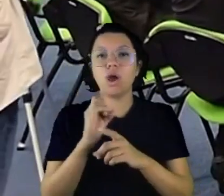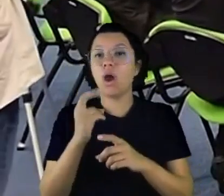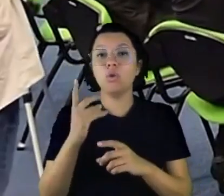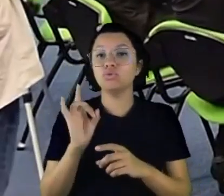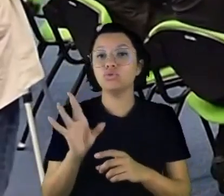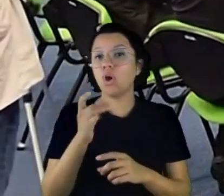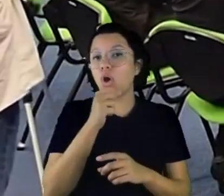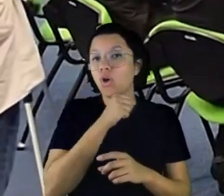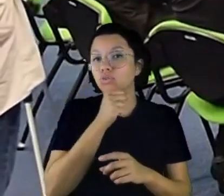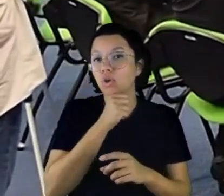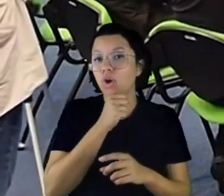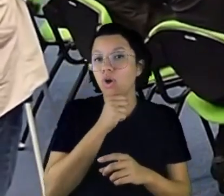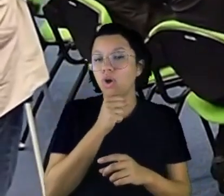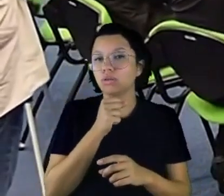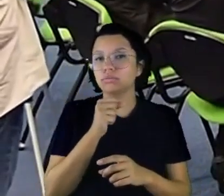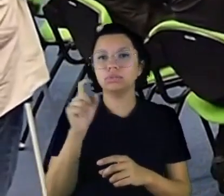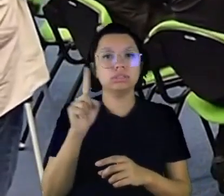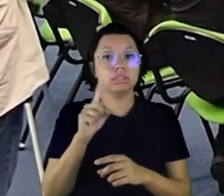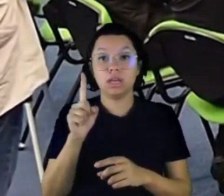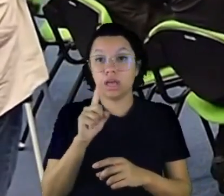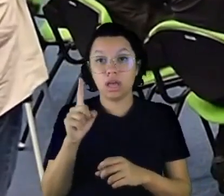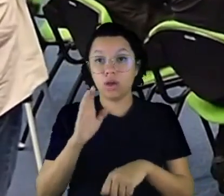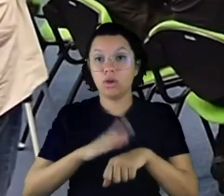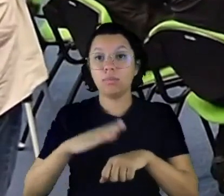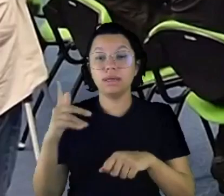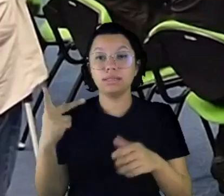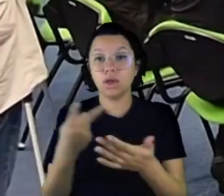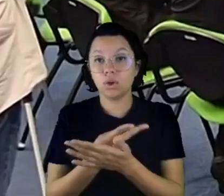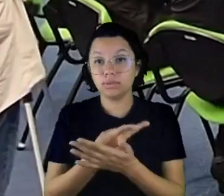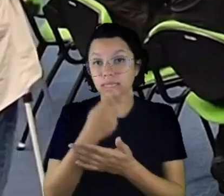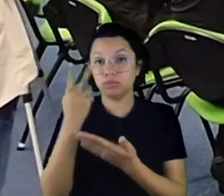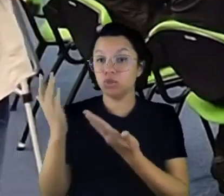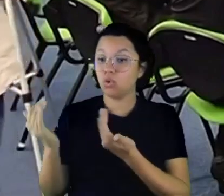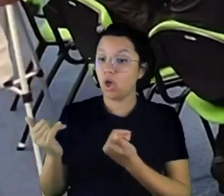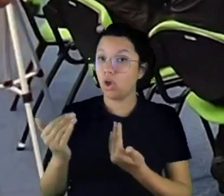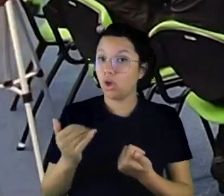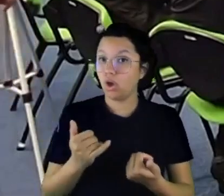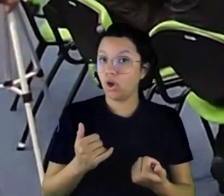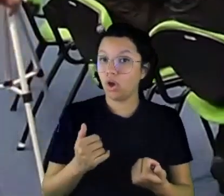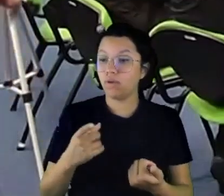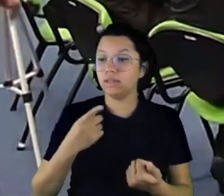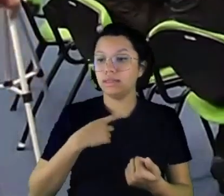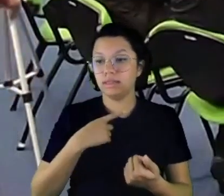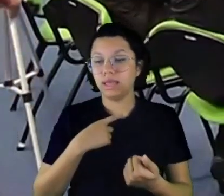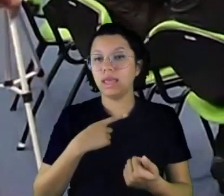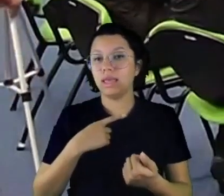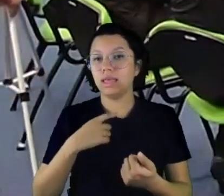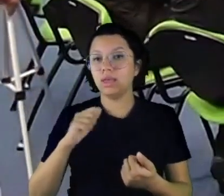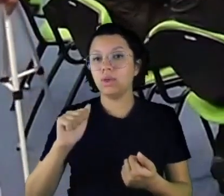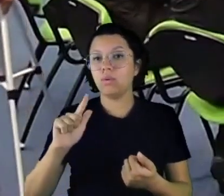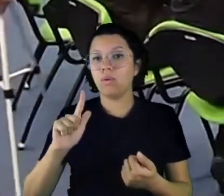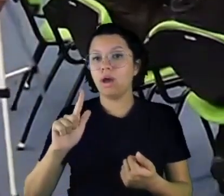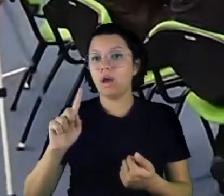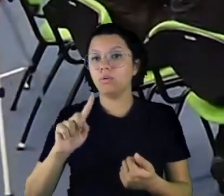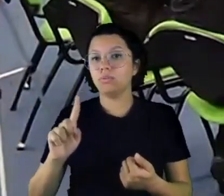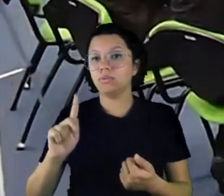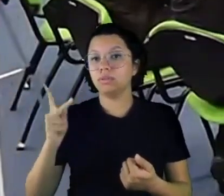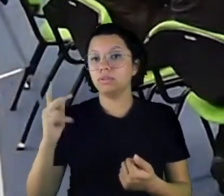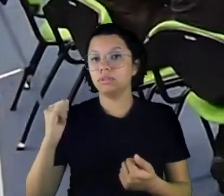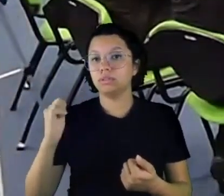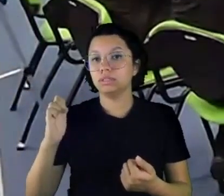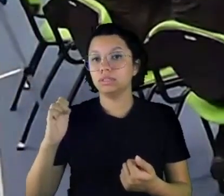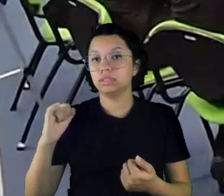demência frontotemporal é a que mais acomete pessoas mais novas. A gente tem o Alzheimer precoce, que pode aparecer antes dos